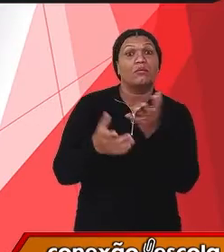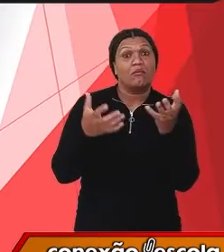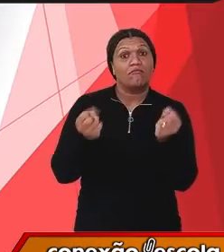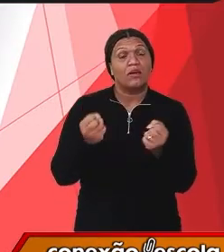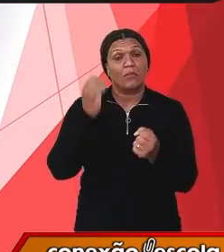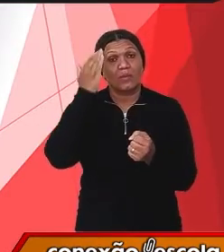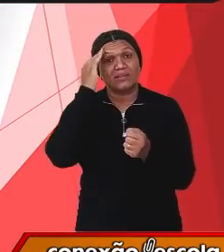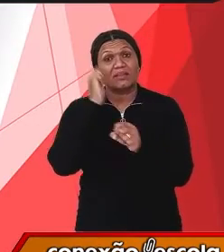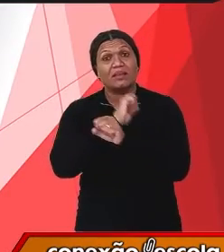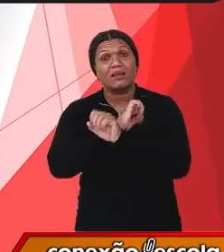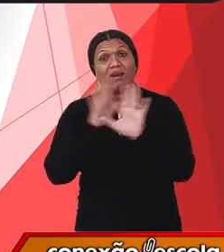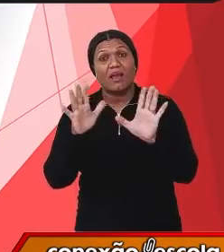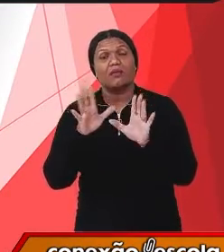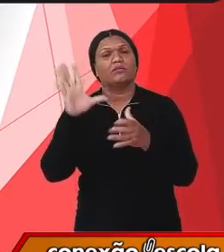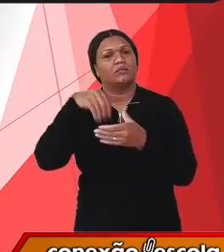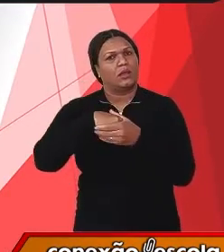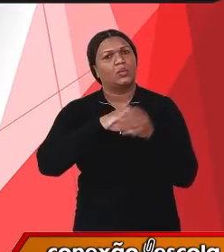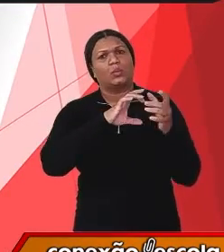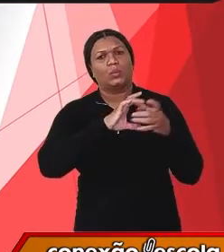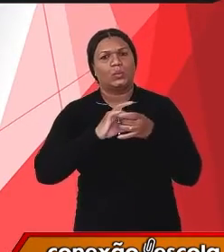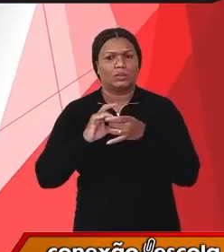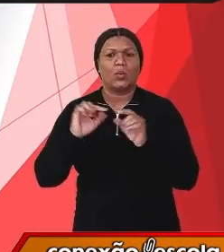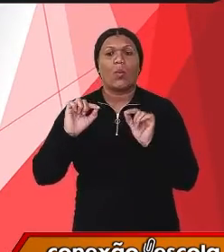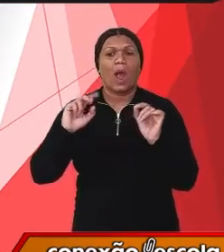historicizar esses acontecimentos.